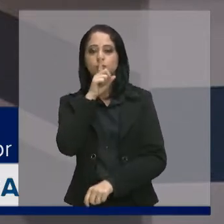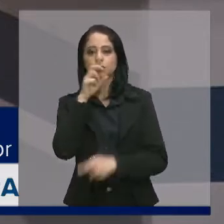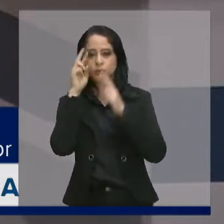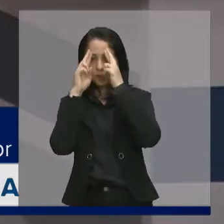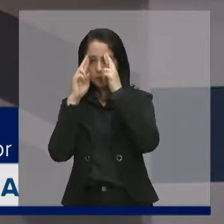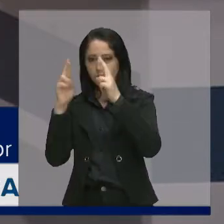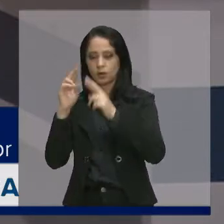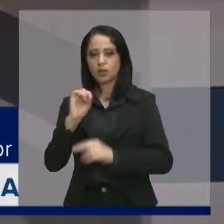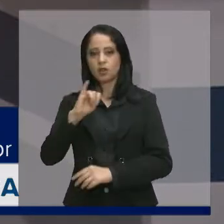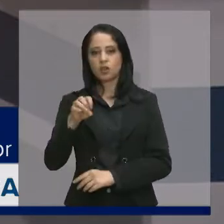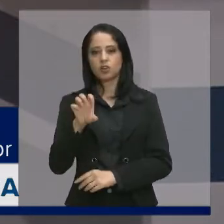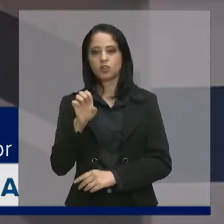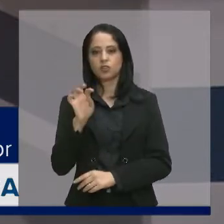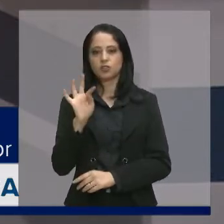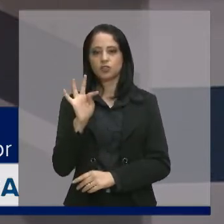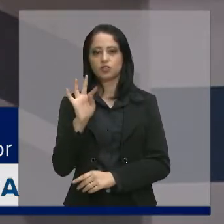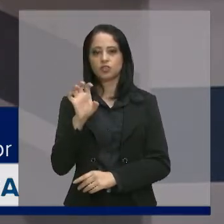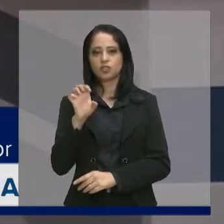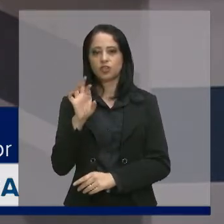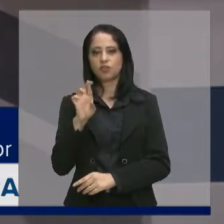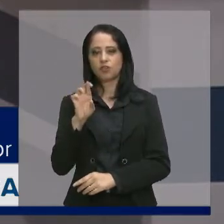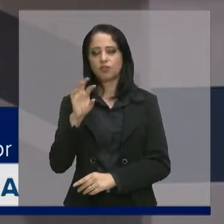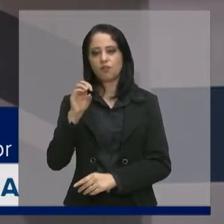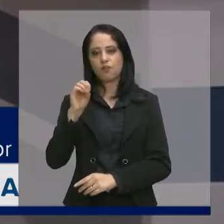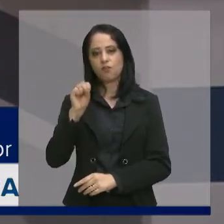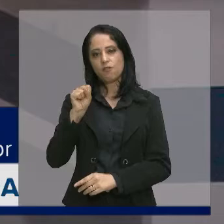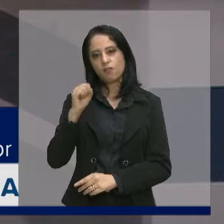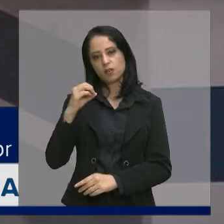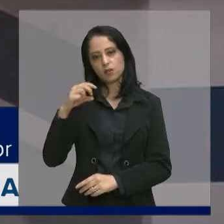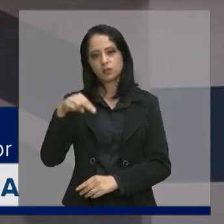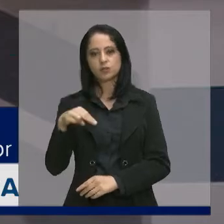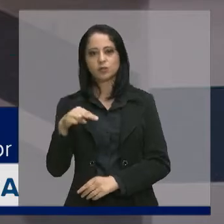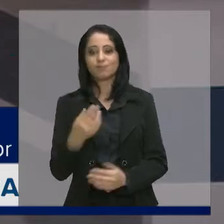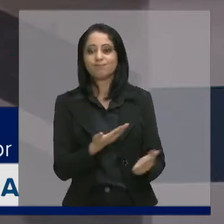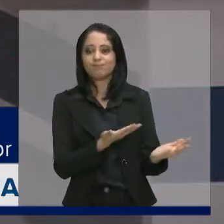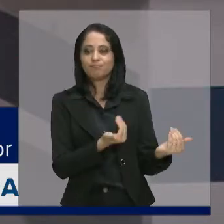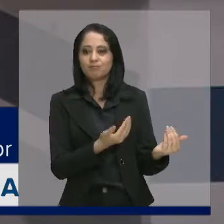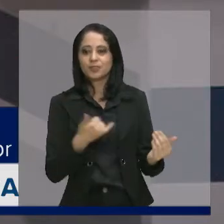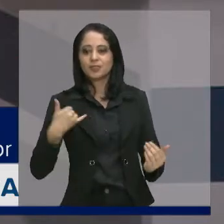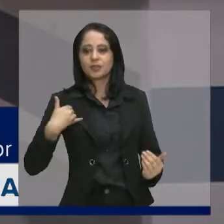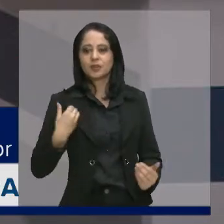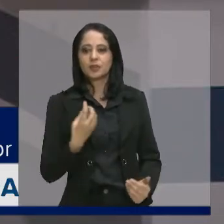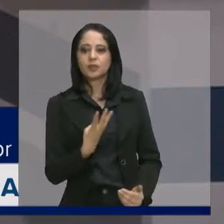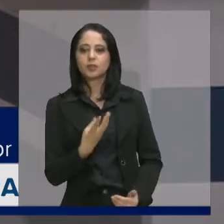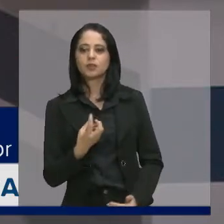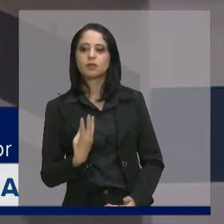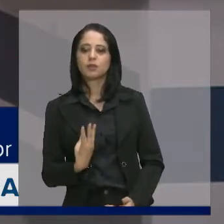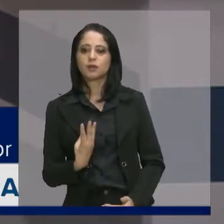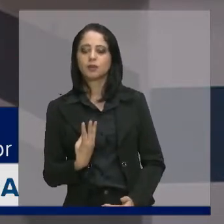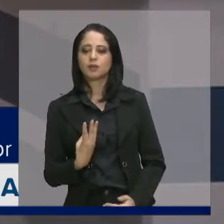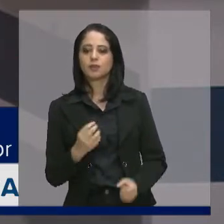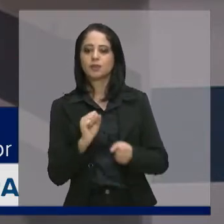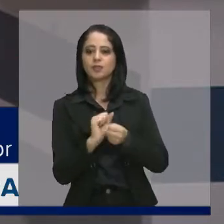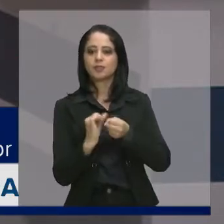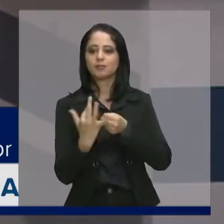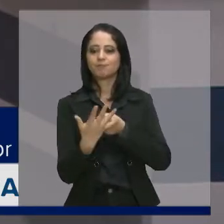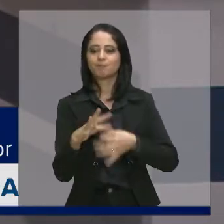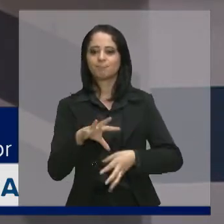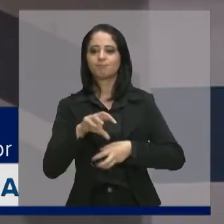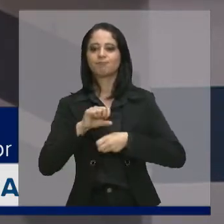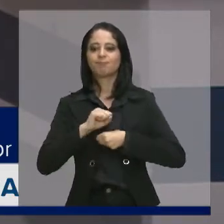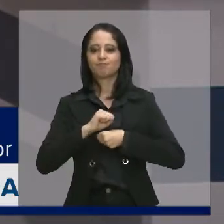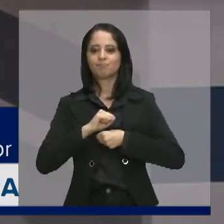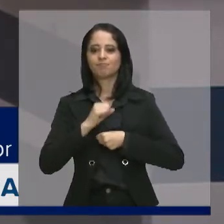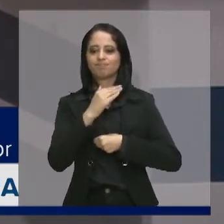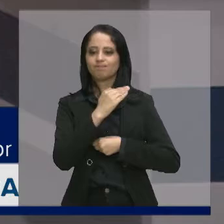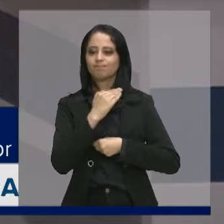Jefferson Souza Fonseca, um jovem de 43 anos, mais uma vítima do Covid